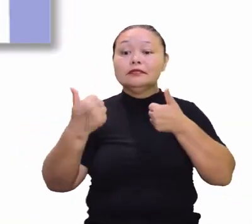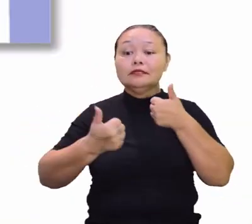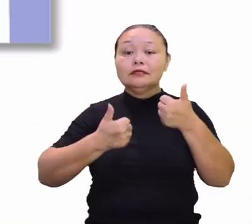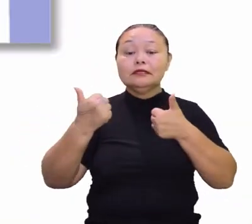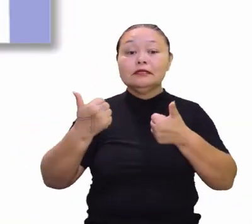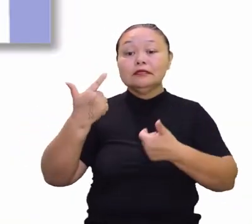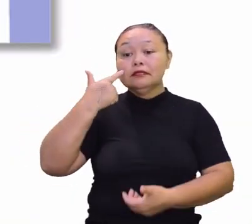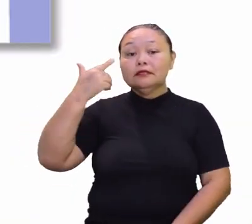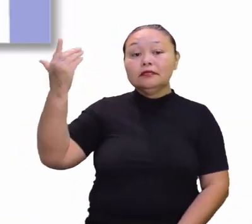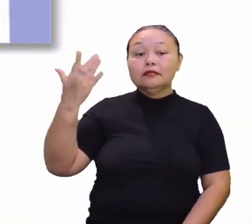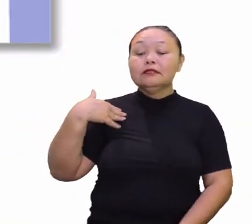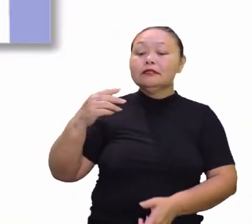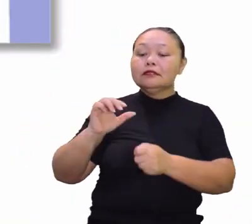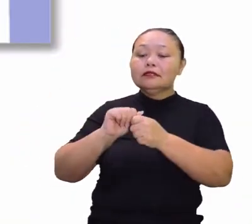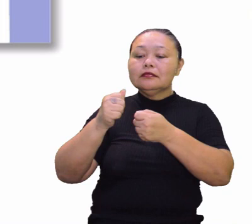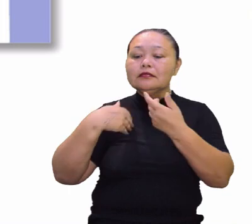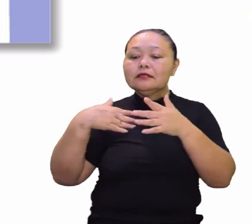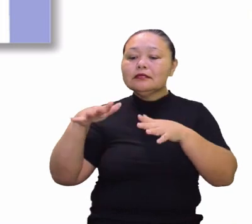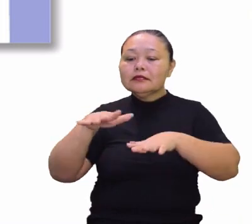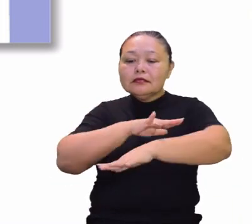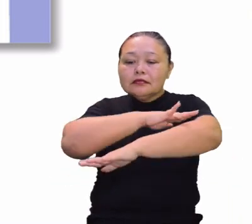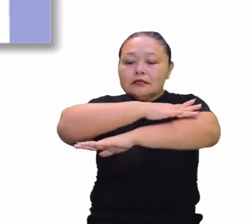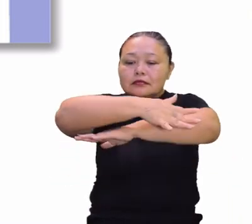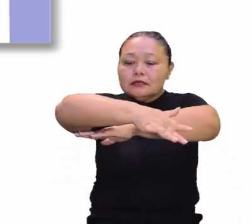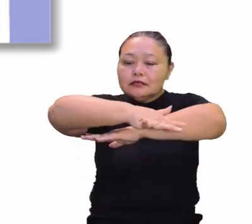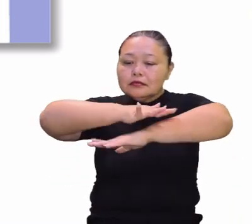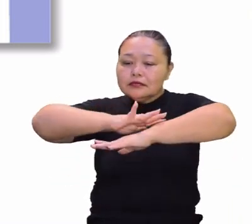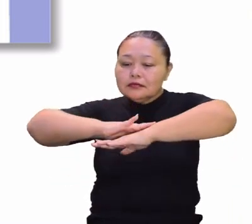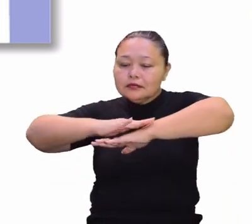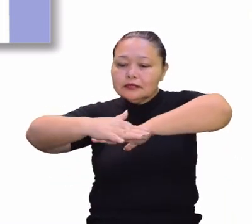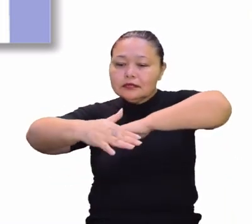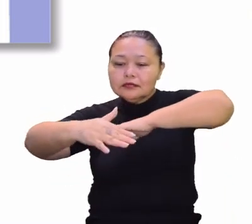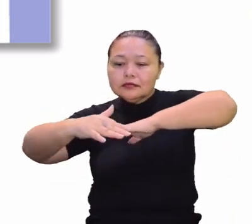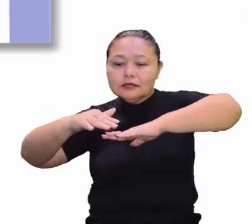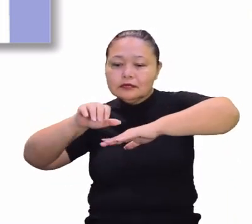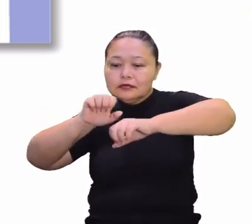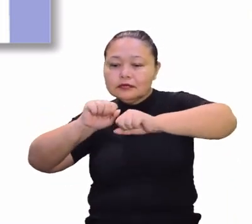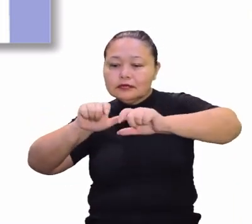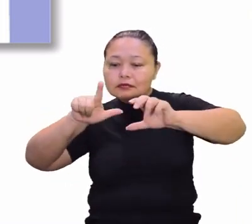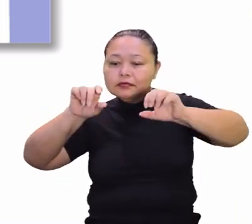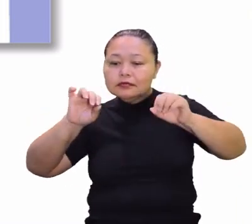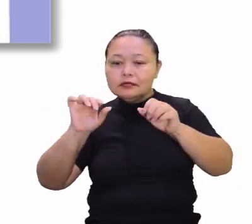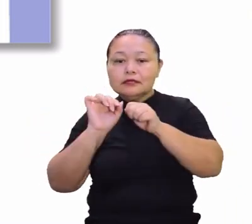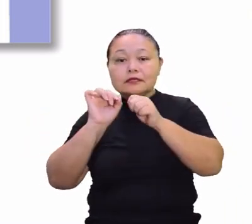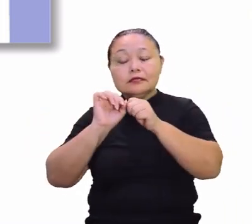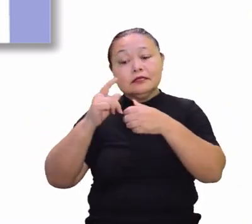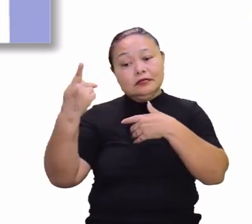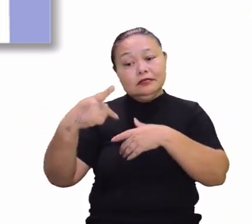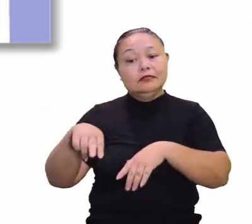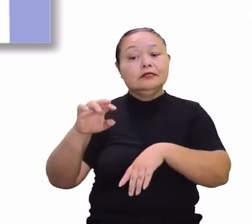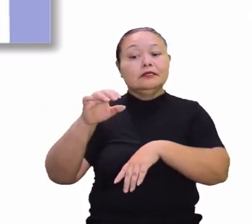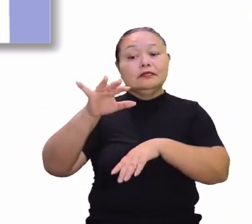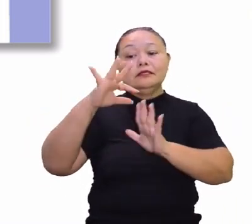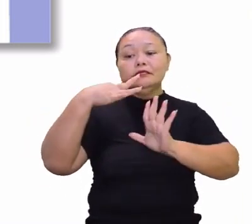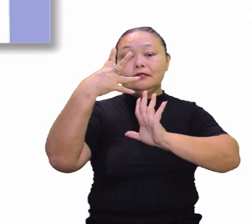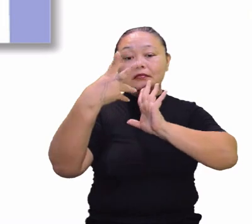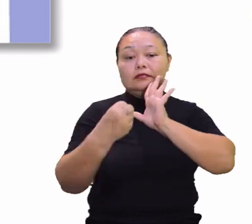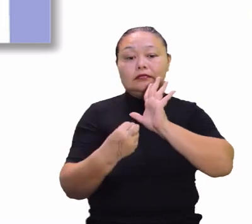Beleza, vamos ver aí a geomorfologia da Amazônia e a questão dos